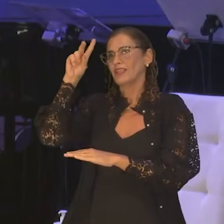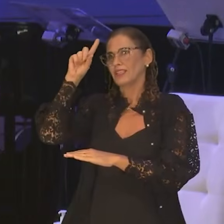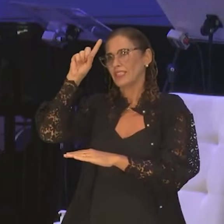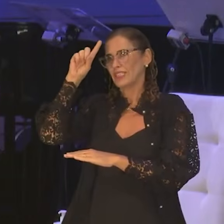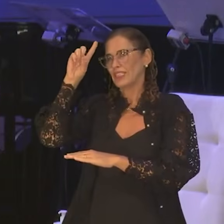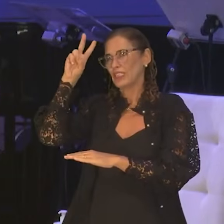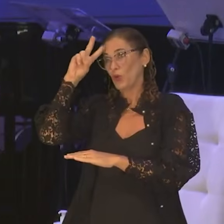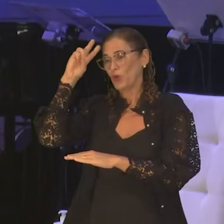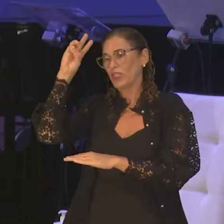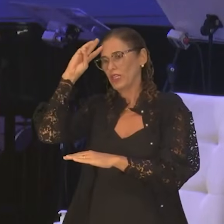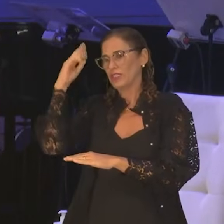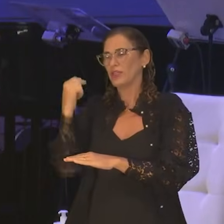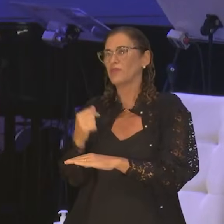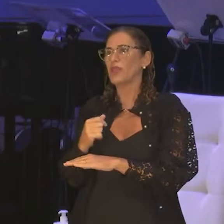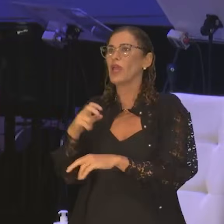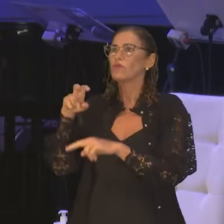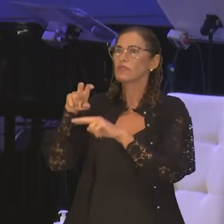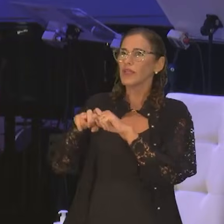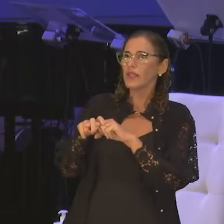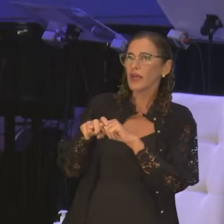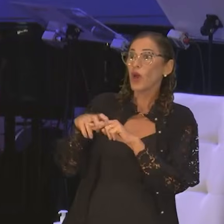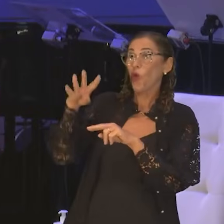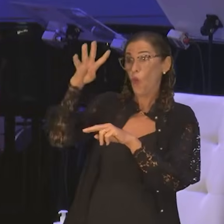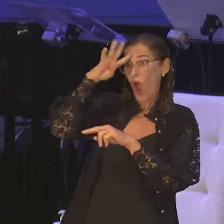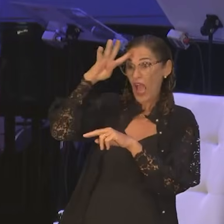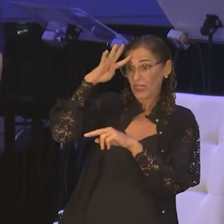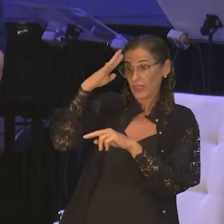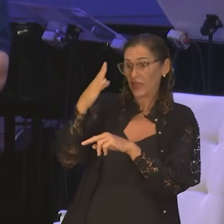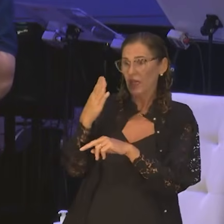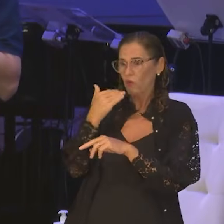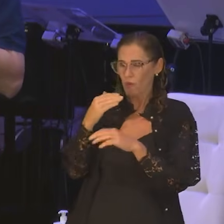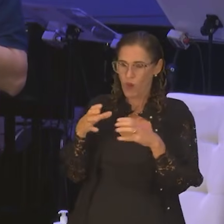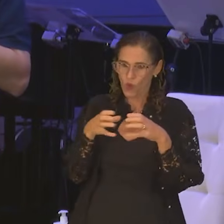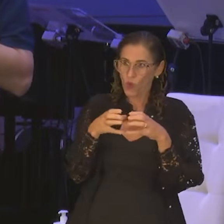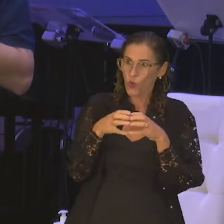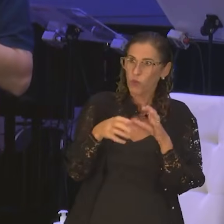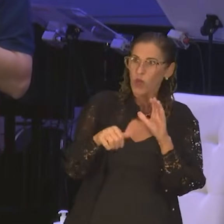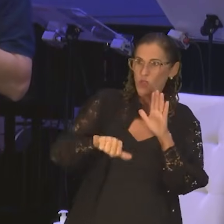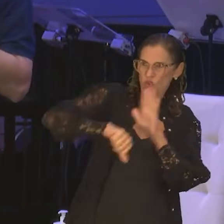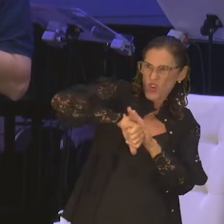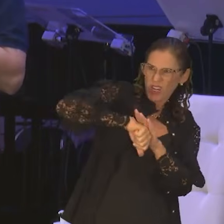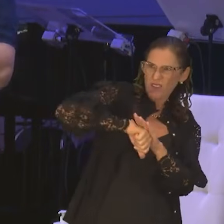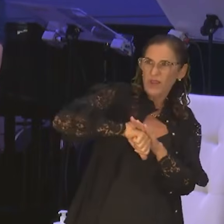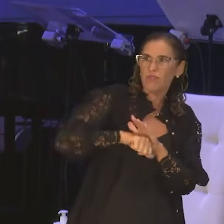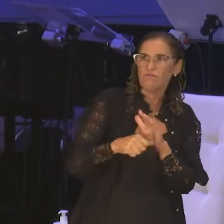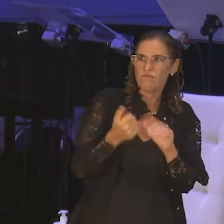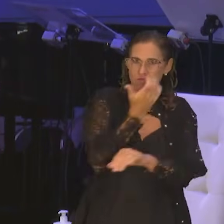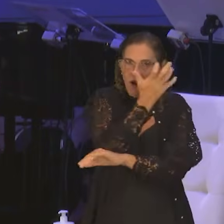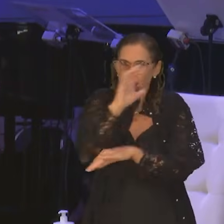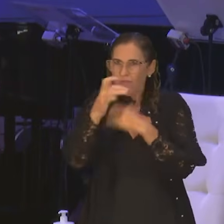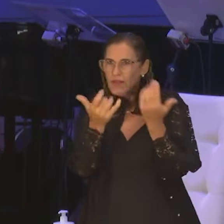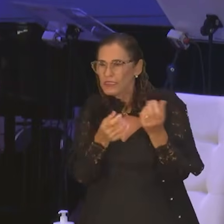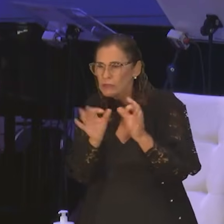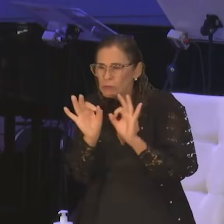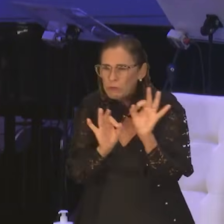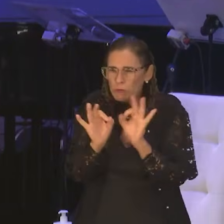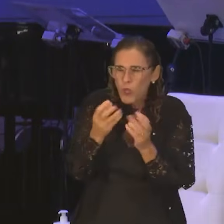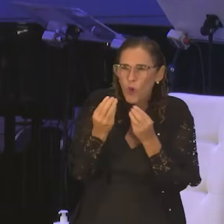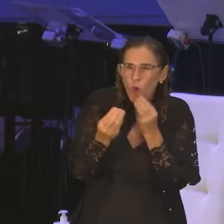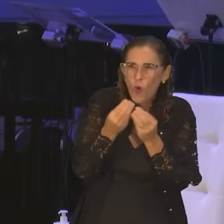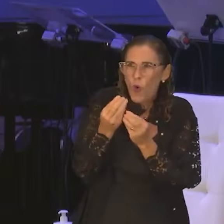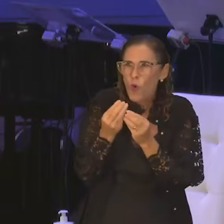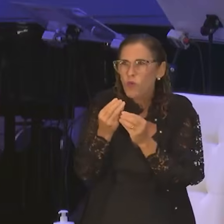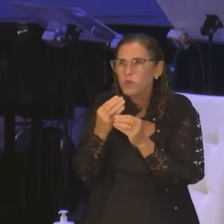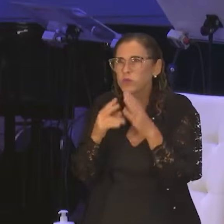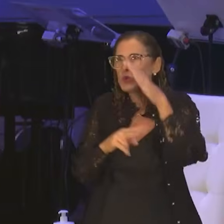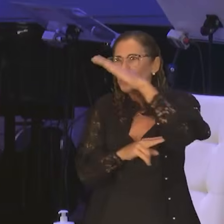Sentado às 11 horas de manhã, quarta-feira, com minha quadrilha lá no meio do mato, no Paraguai, planejando como vamos ir na